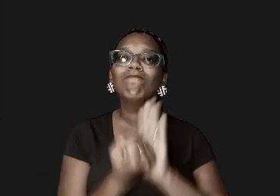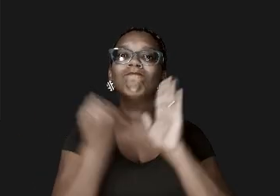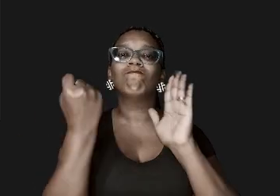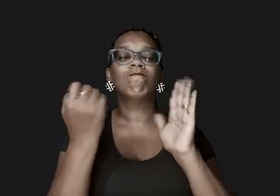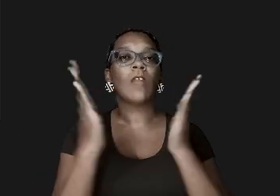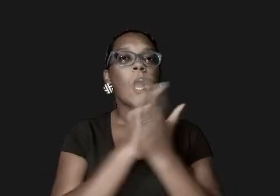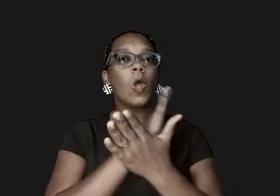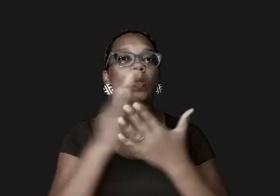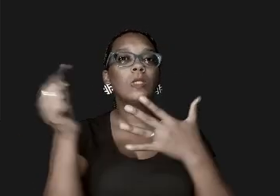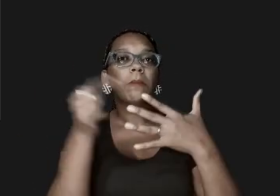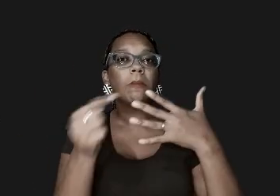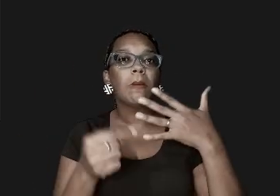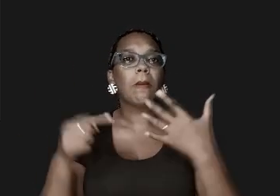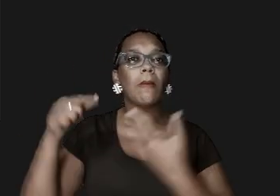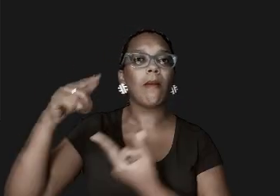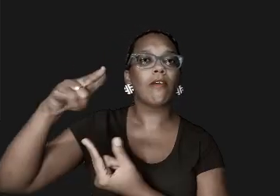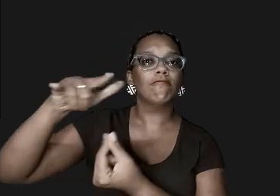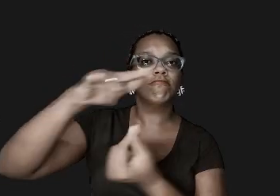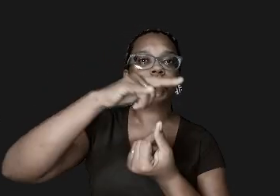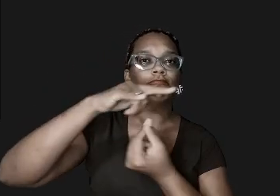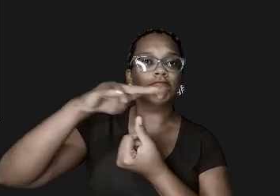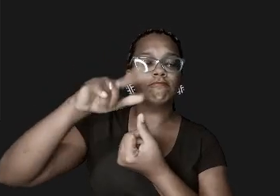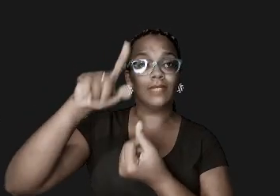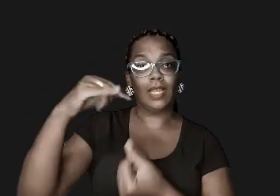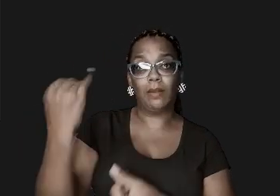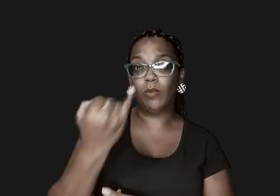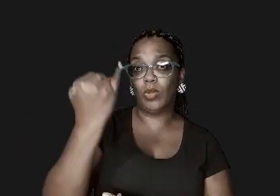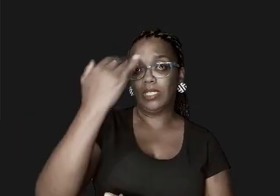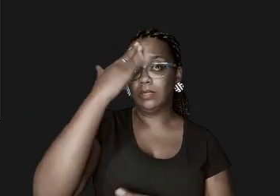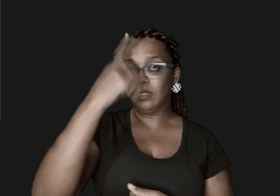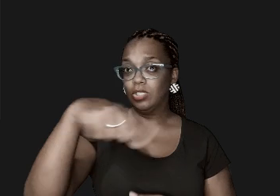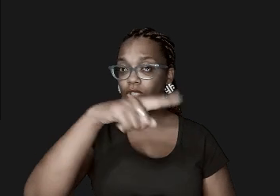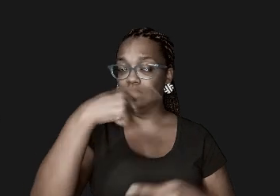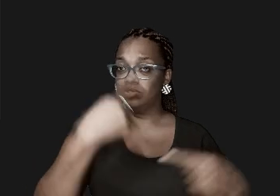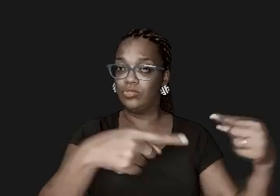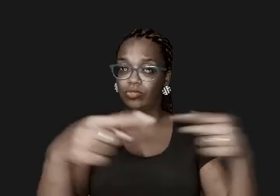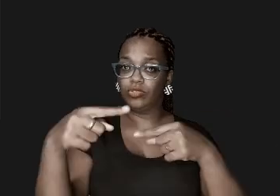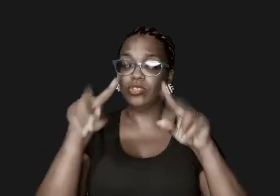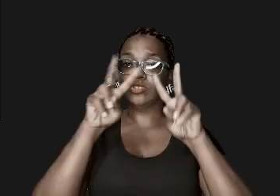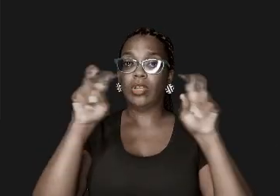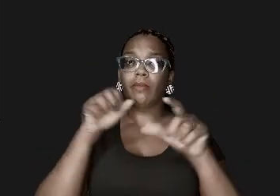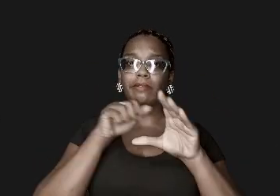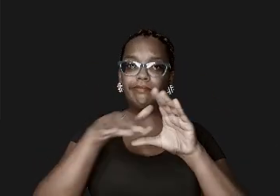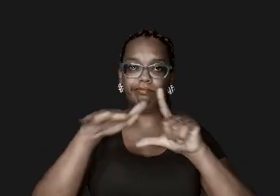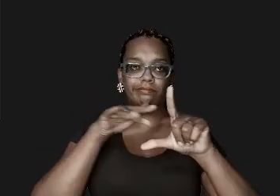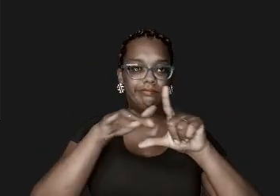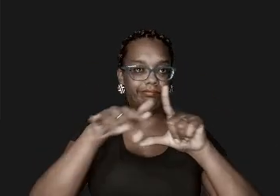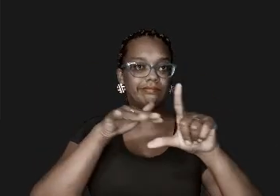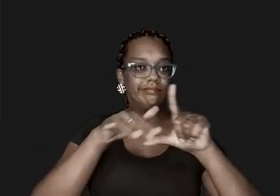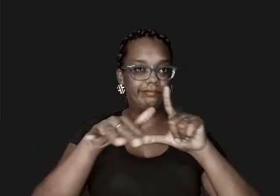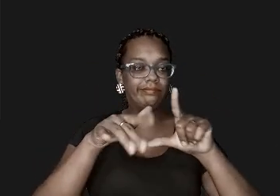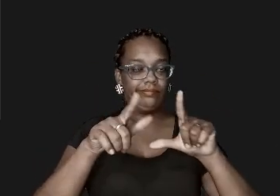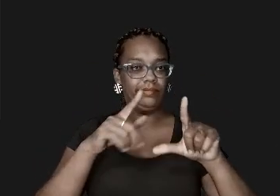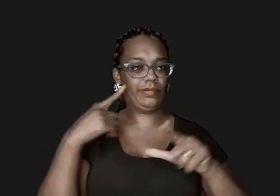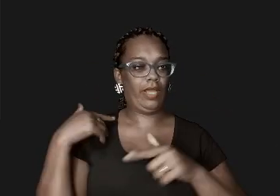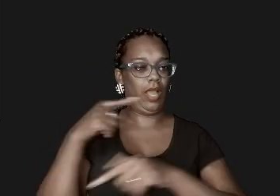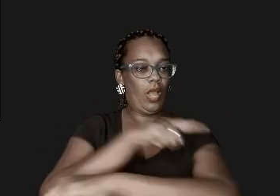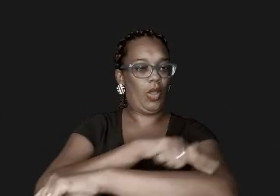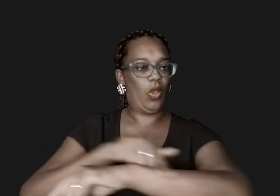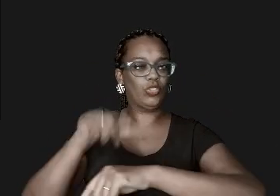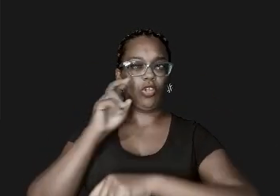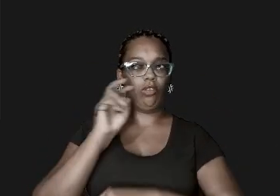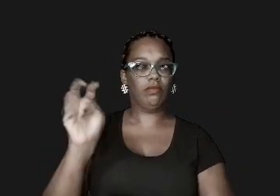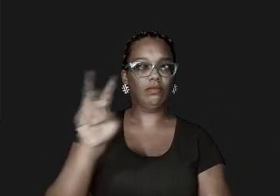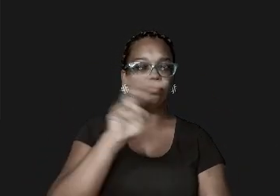os entendimentos ajusprudência administrativa da cvm Tem marcado algumas alguns elementos para configuração da manipulação de preço e